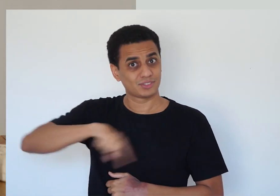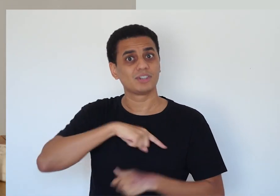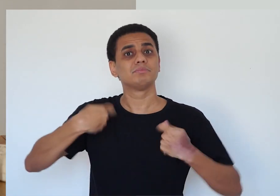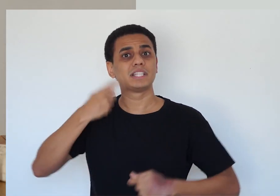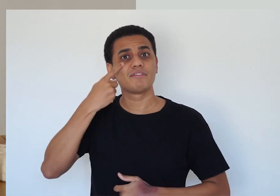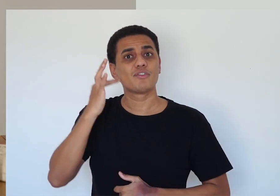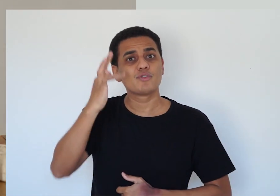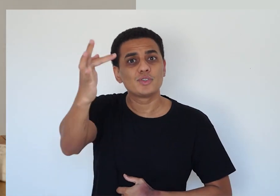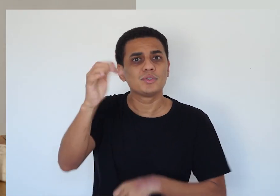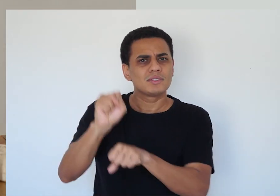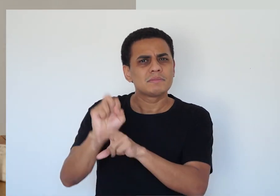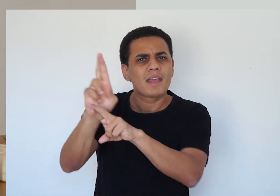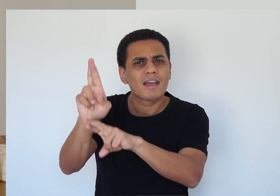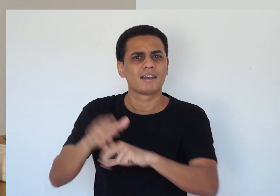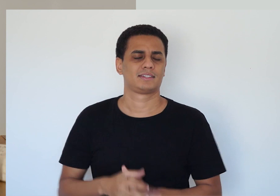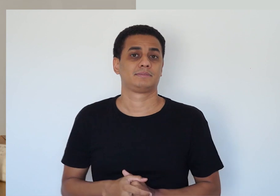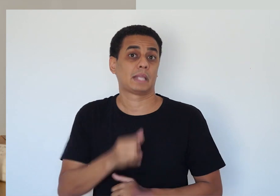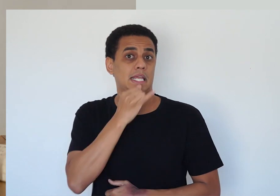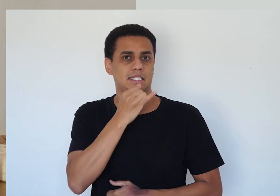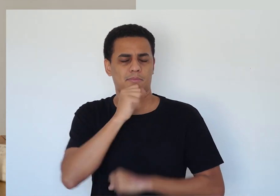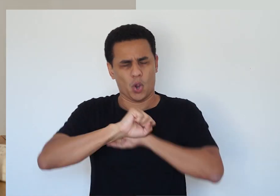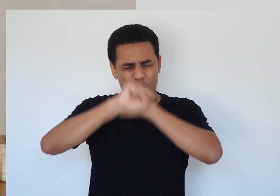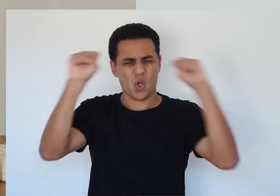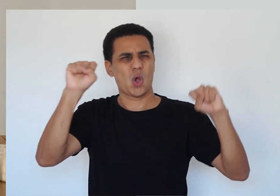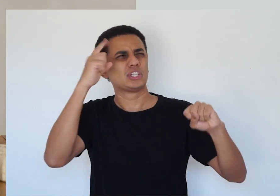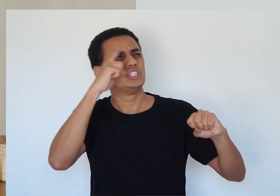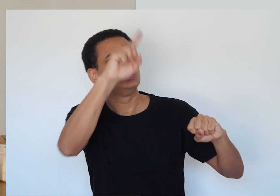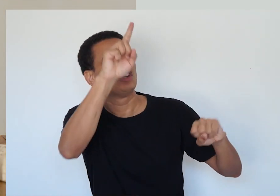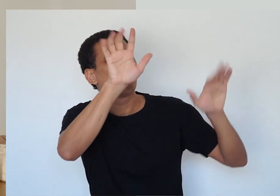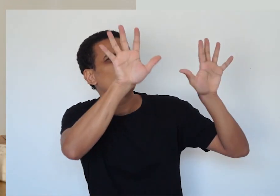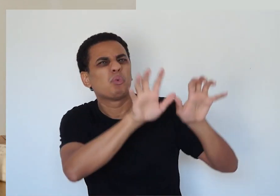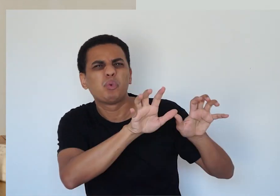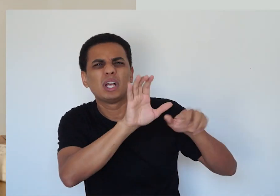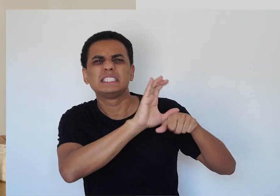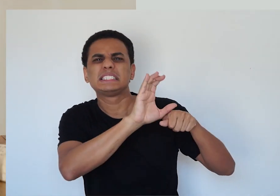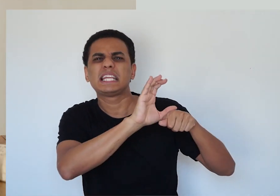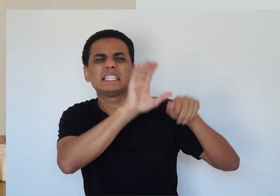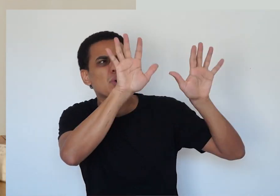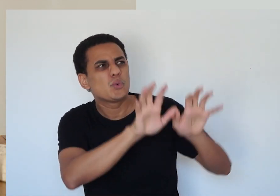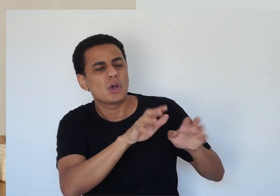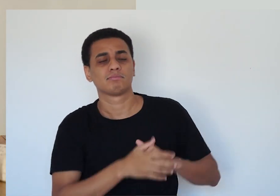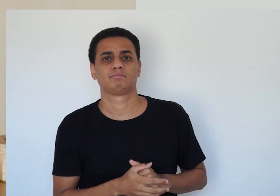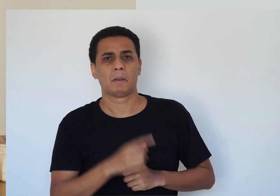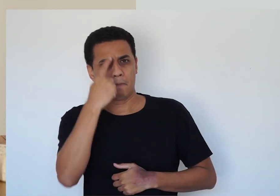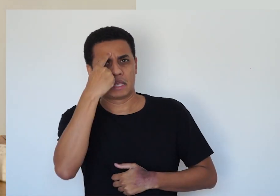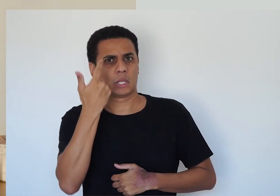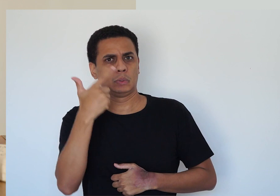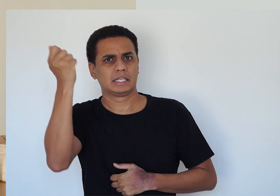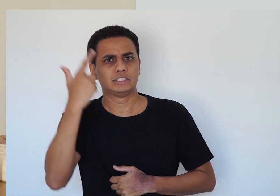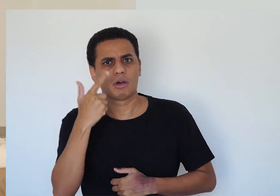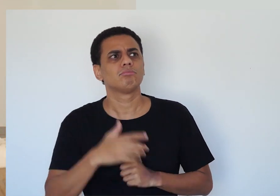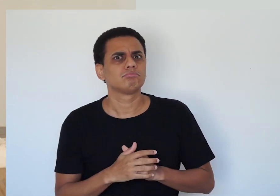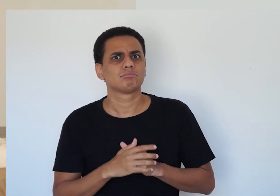com esperança. Quando a gente tem um dia nublado, a gente sabe que ele não vai durar para sempre aquele dia. O sol vai aparecer. Queridos,